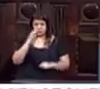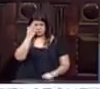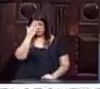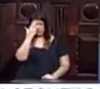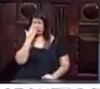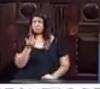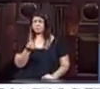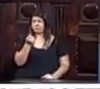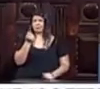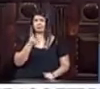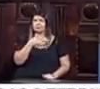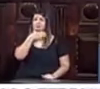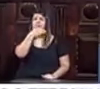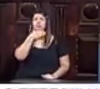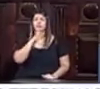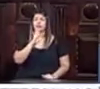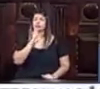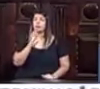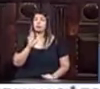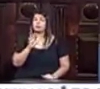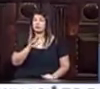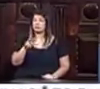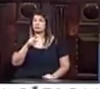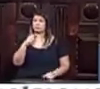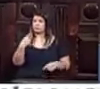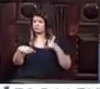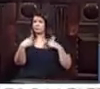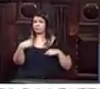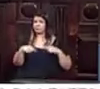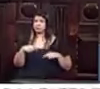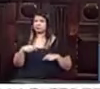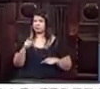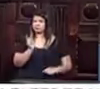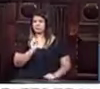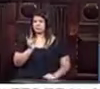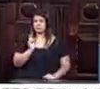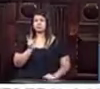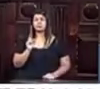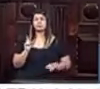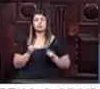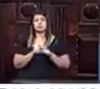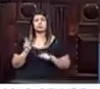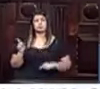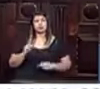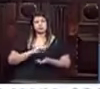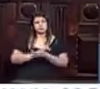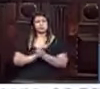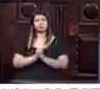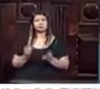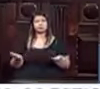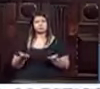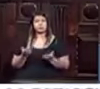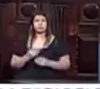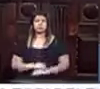das suas responsabilidades, mas uma calamidade política feita pelo PMDB, que foi absolutamente criminoso nos últimos anos. Obrigado.